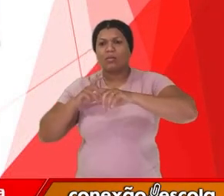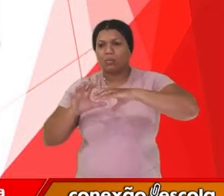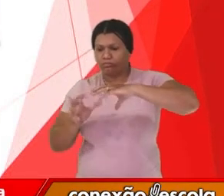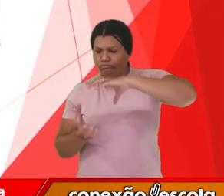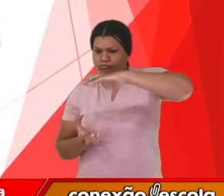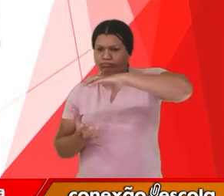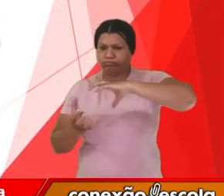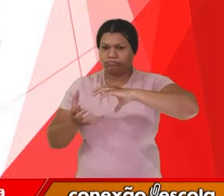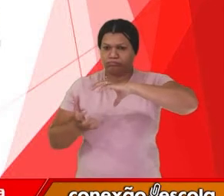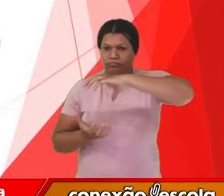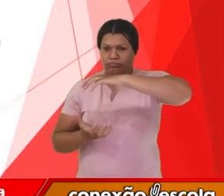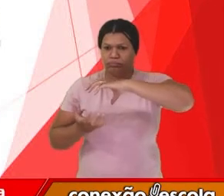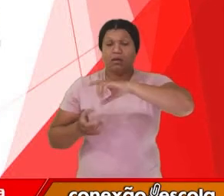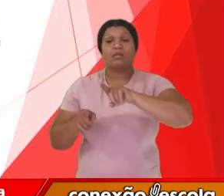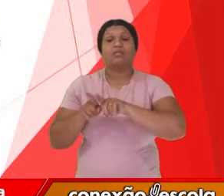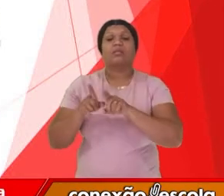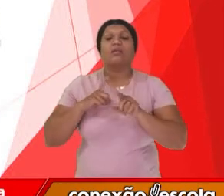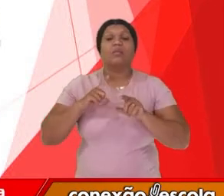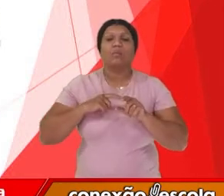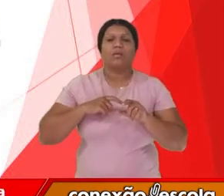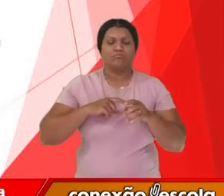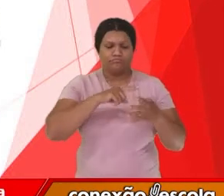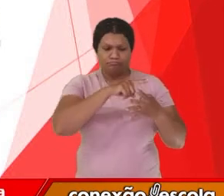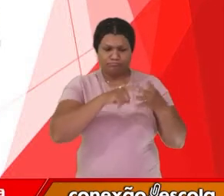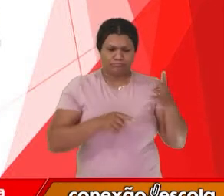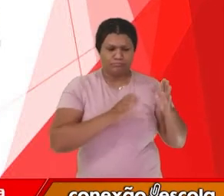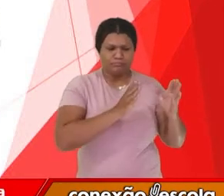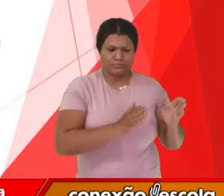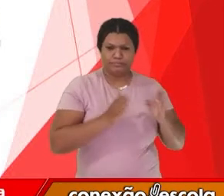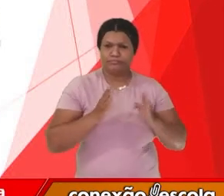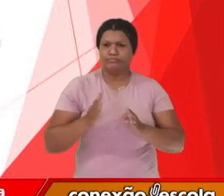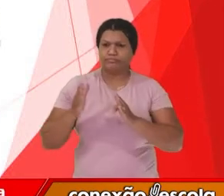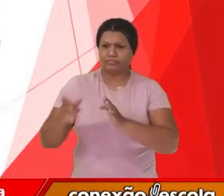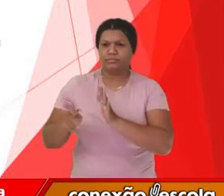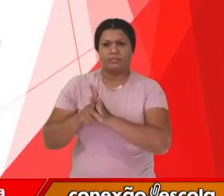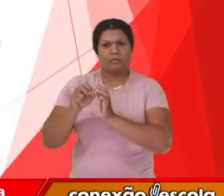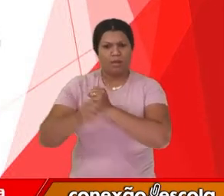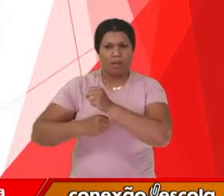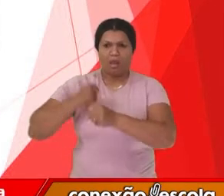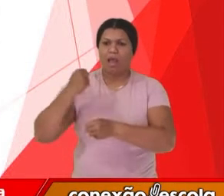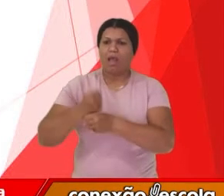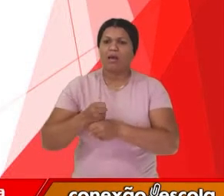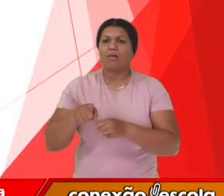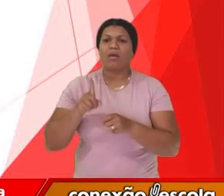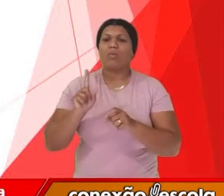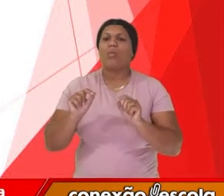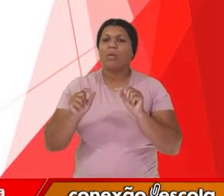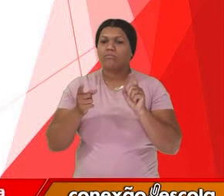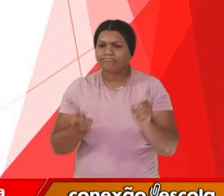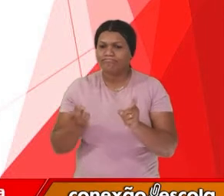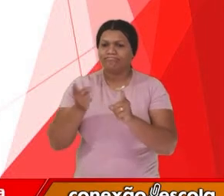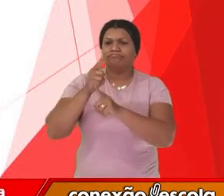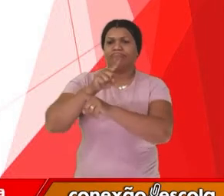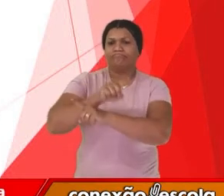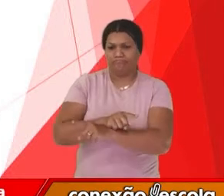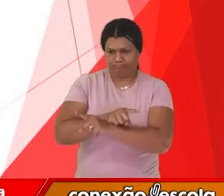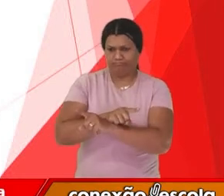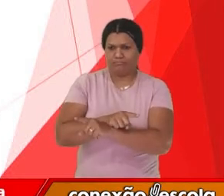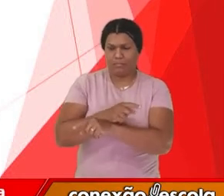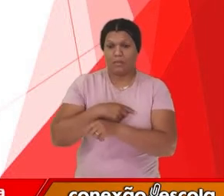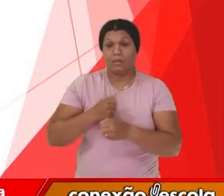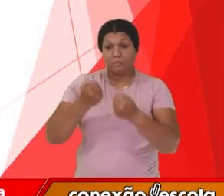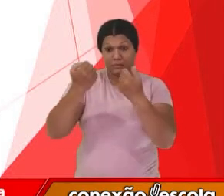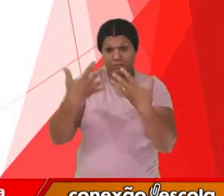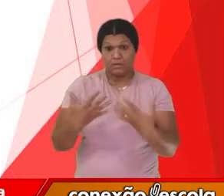ano. Essas estações são invertidas nos hemisférios. Vou explicar. Quando nós